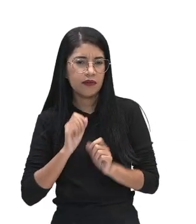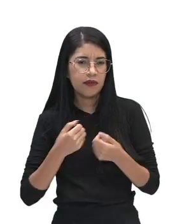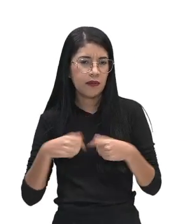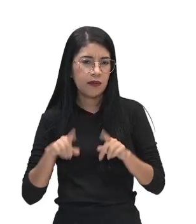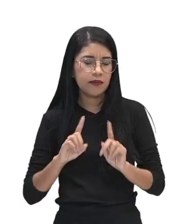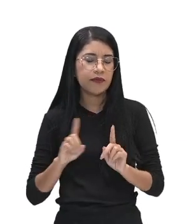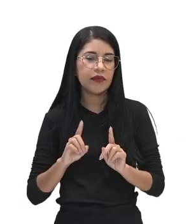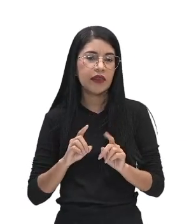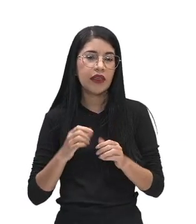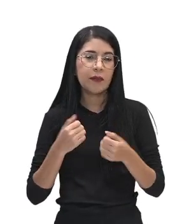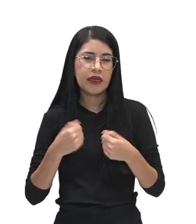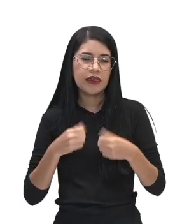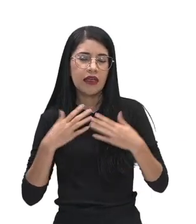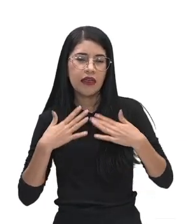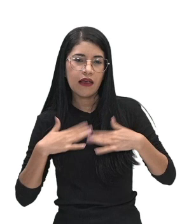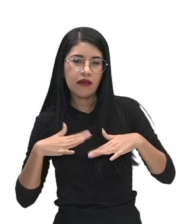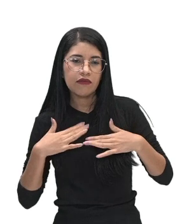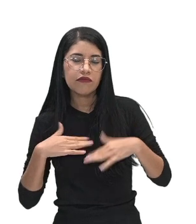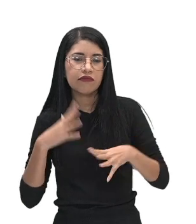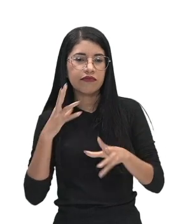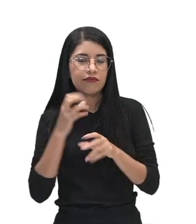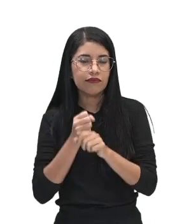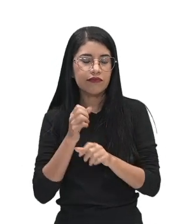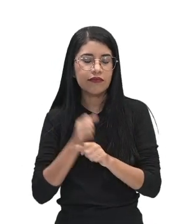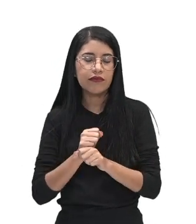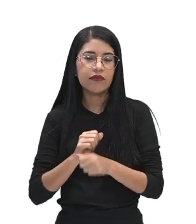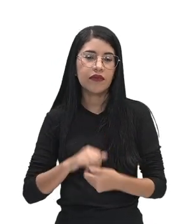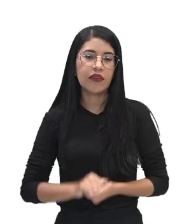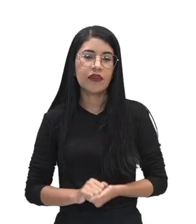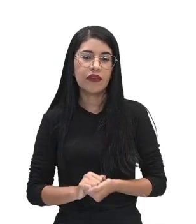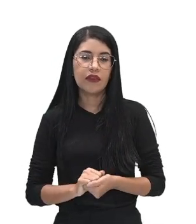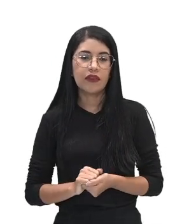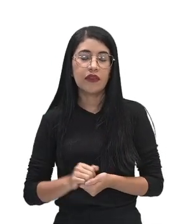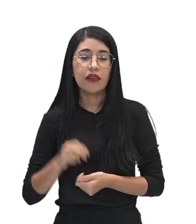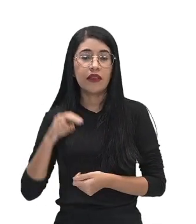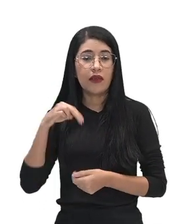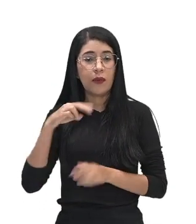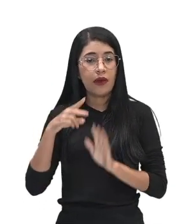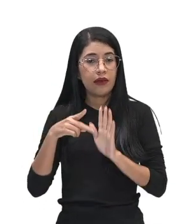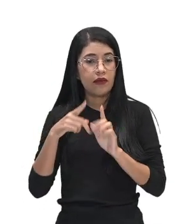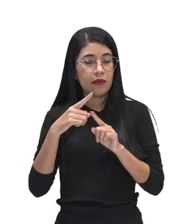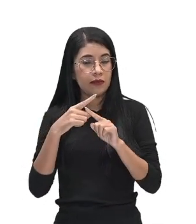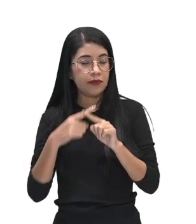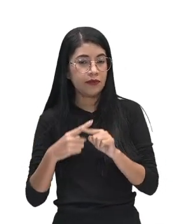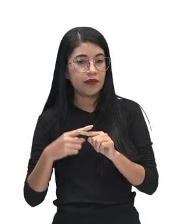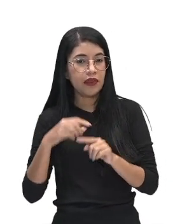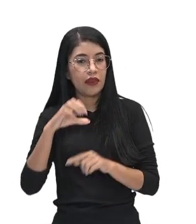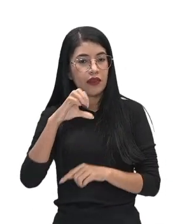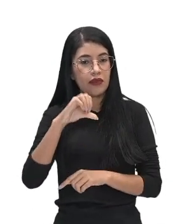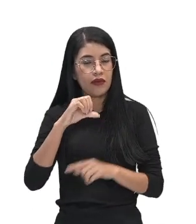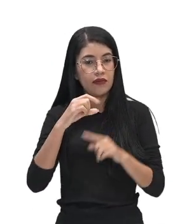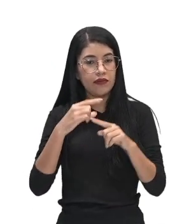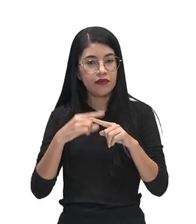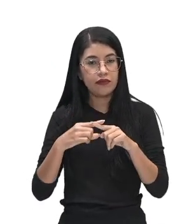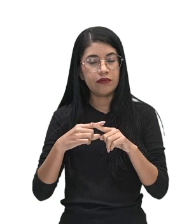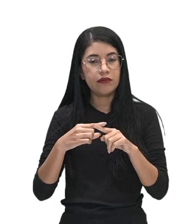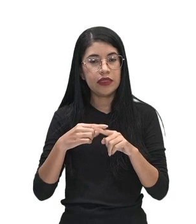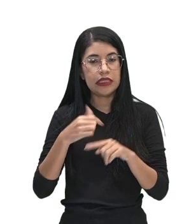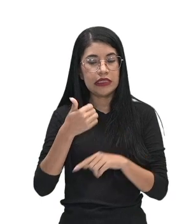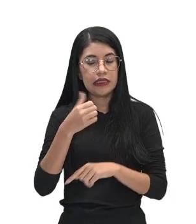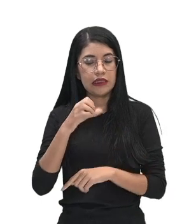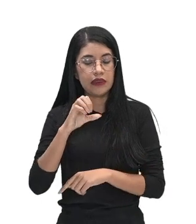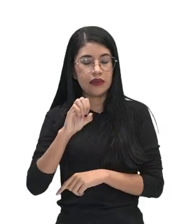nossa solução. Então, olha só, o N, eu vou multiplicar 9 vezes